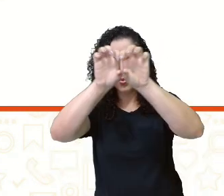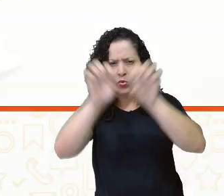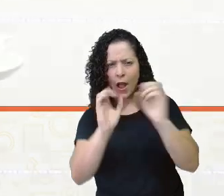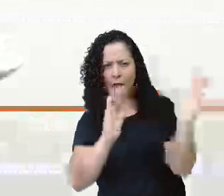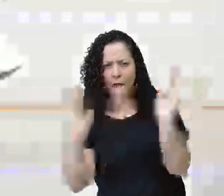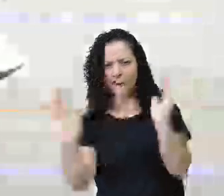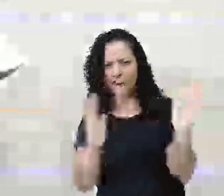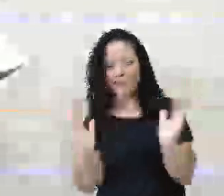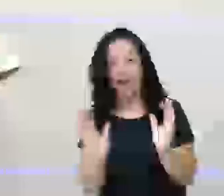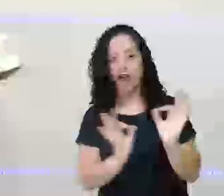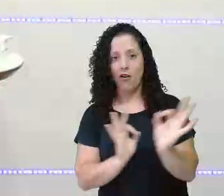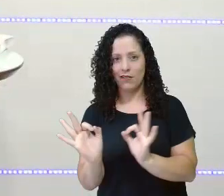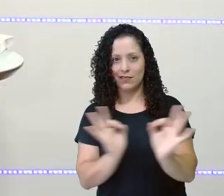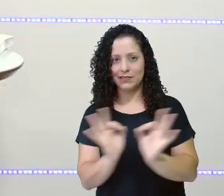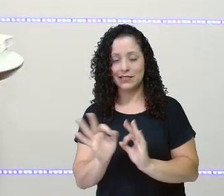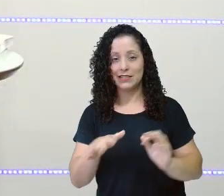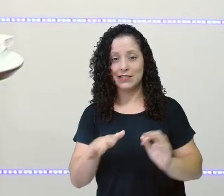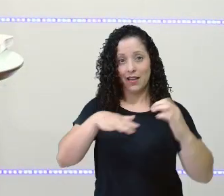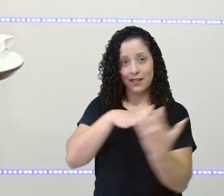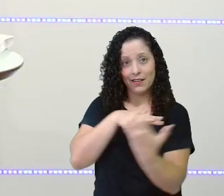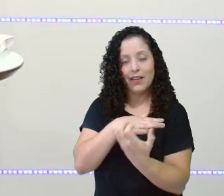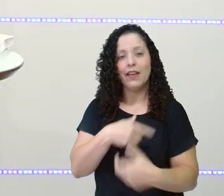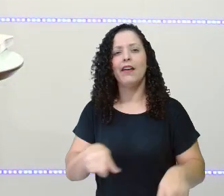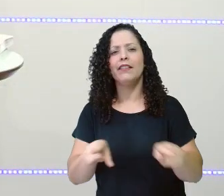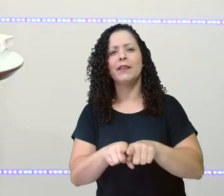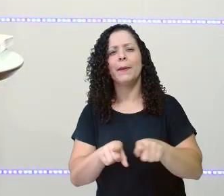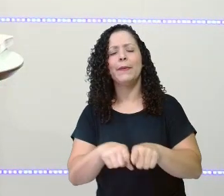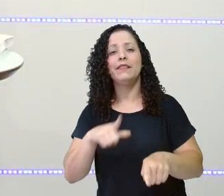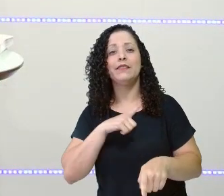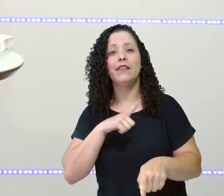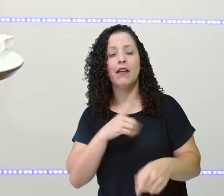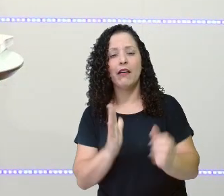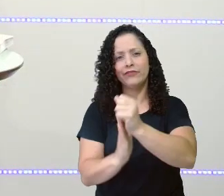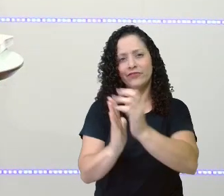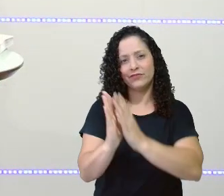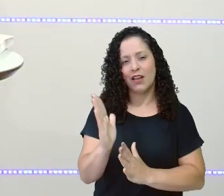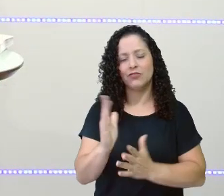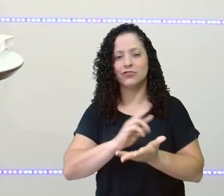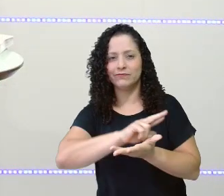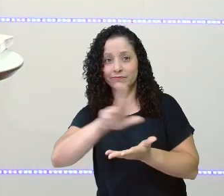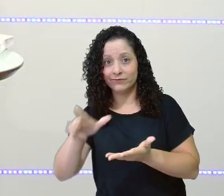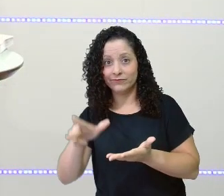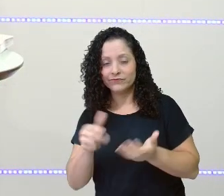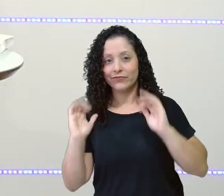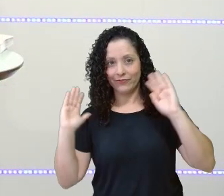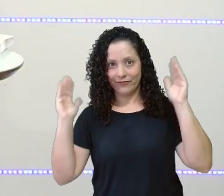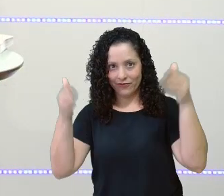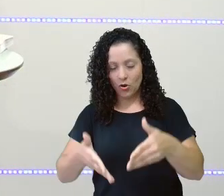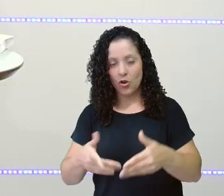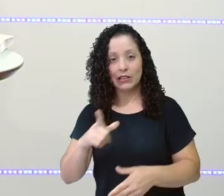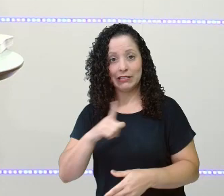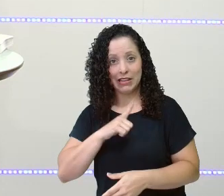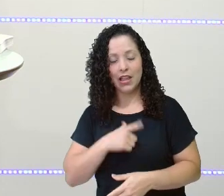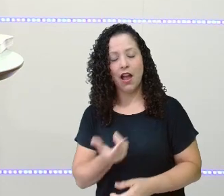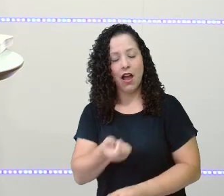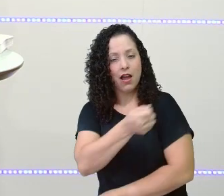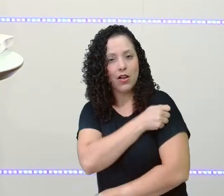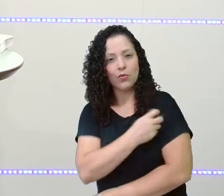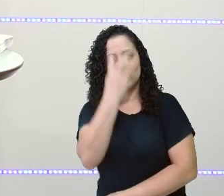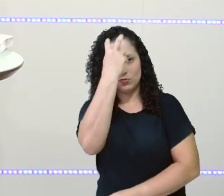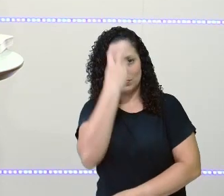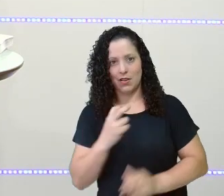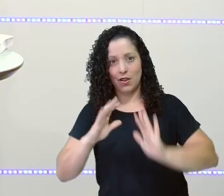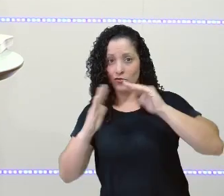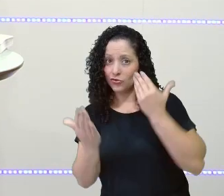na sala de recursos e propor uma dinâmica na sala regular, se na sua escola tem um estudante cego. Então, a